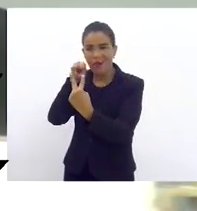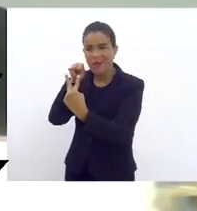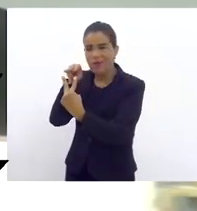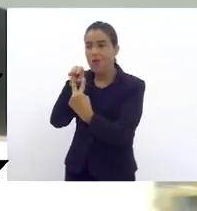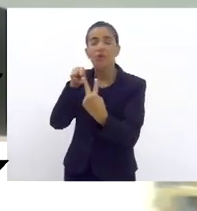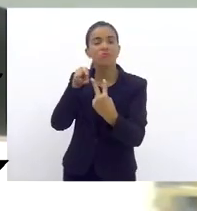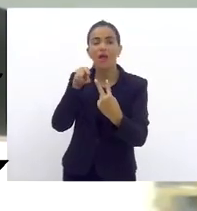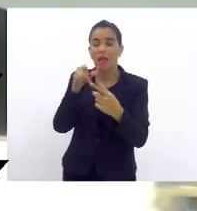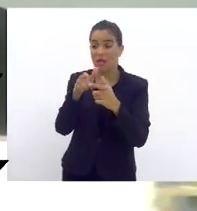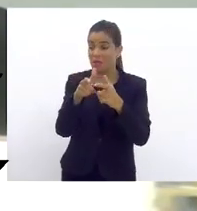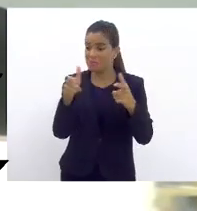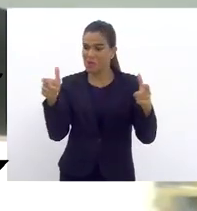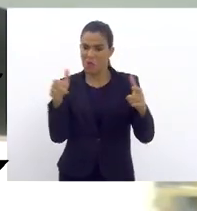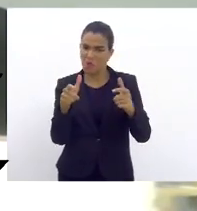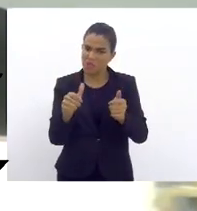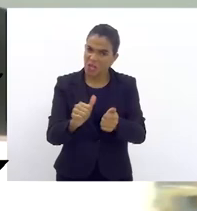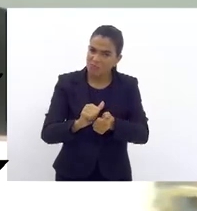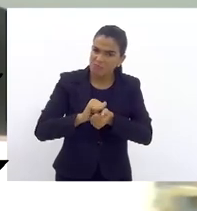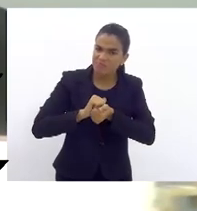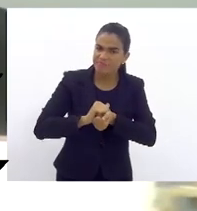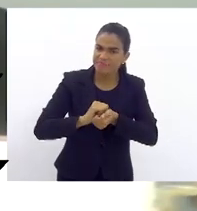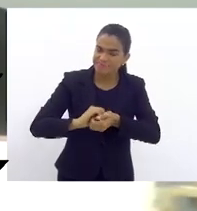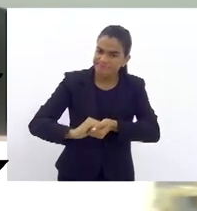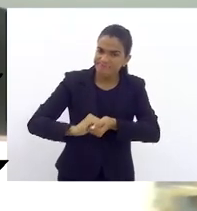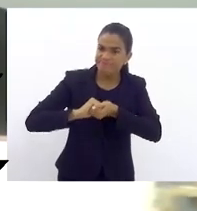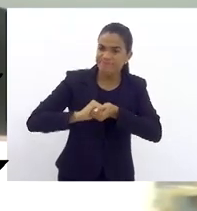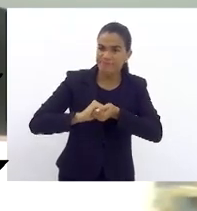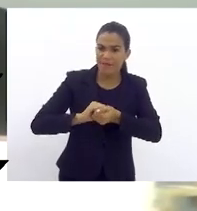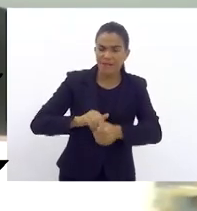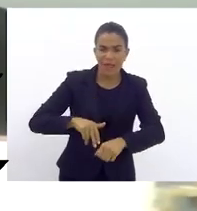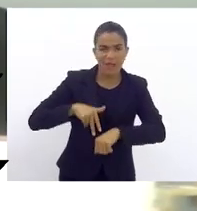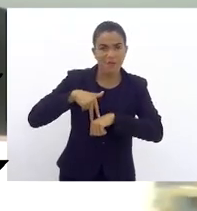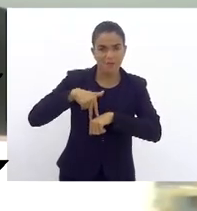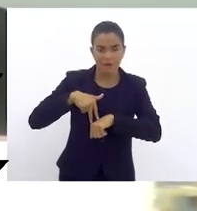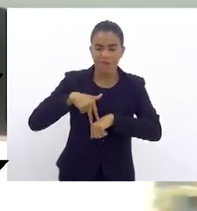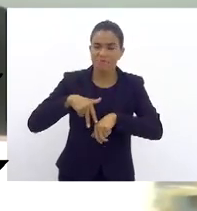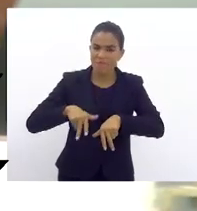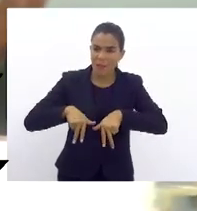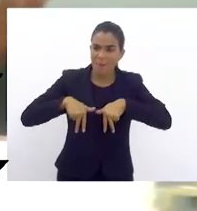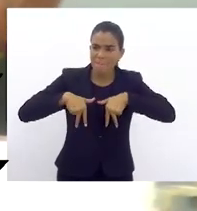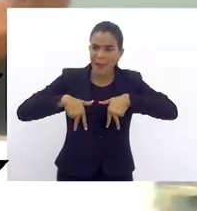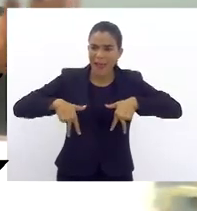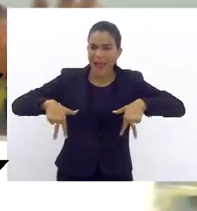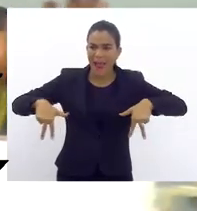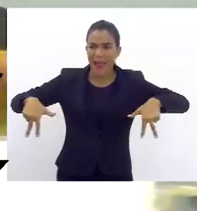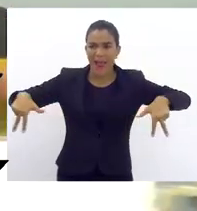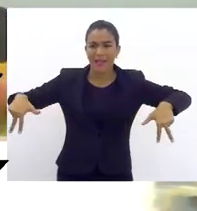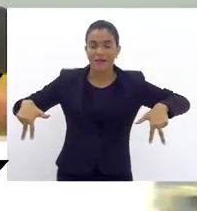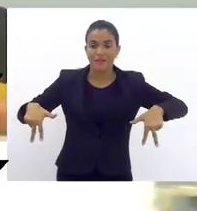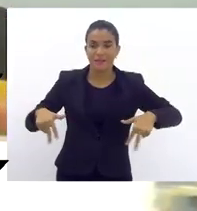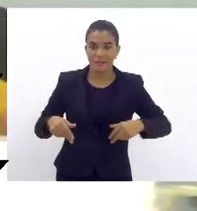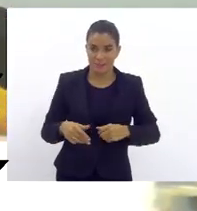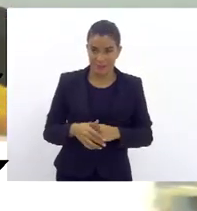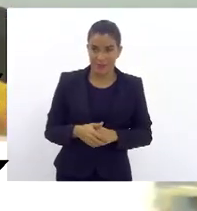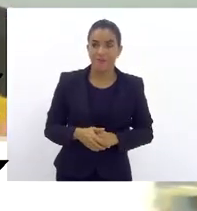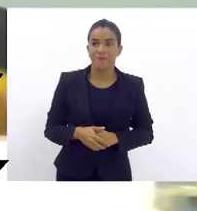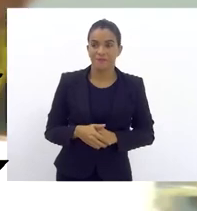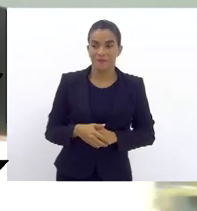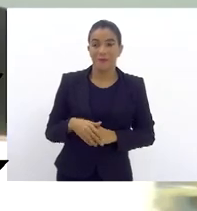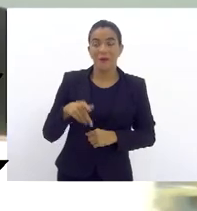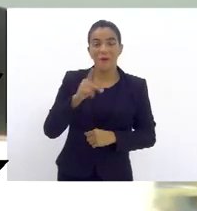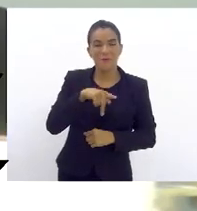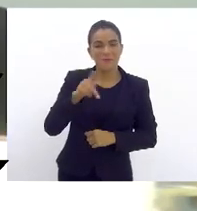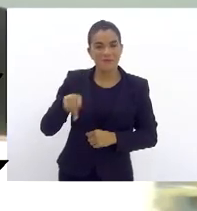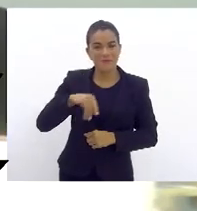que essa maioria está junto está de pé acho que é fundamental conte o mandato para